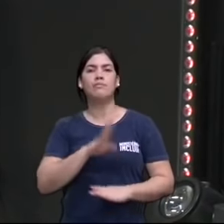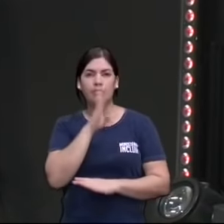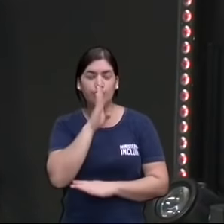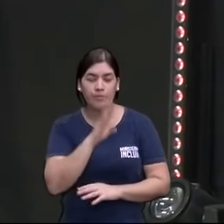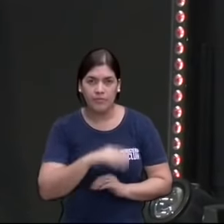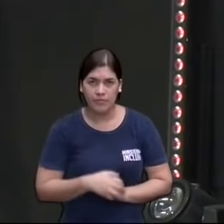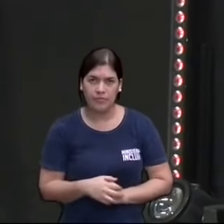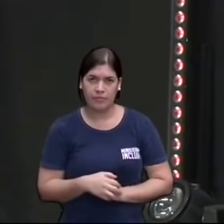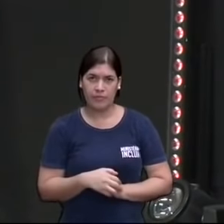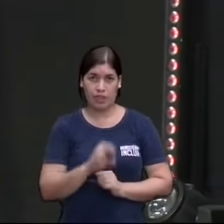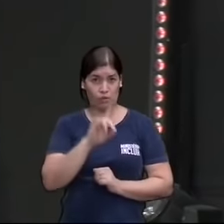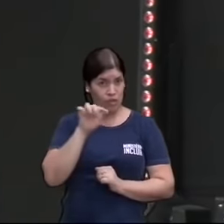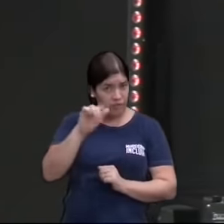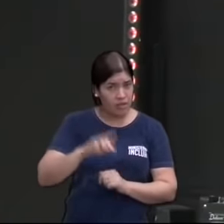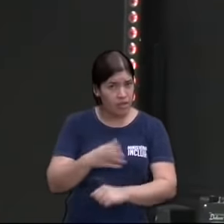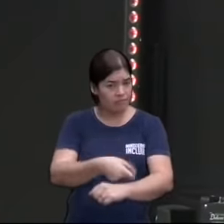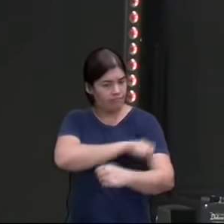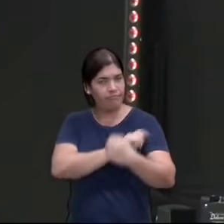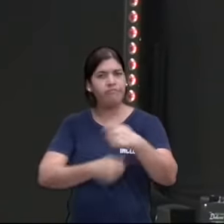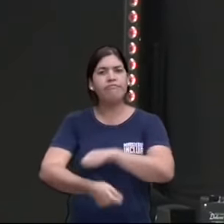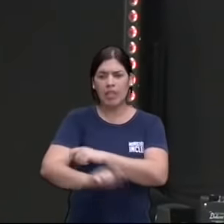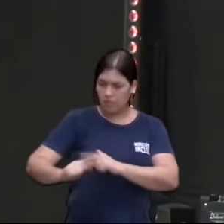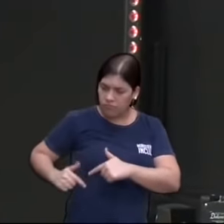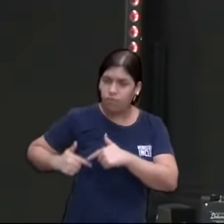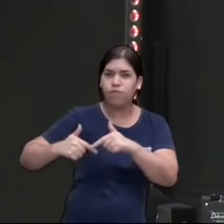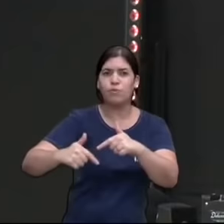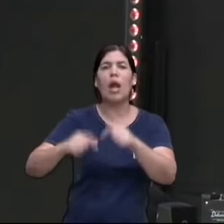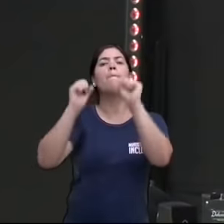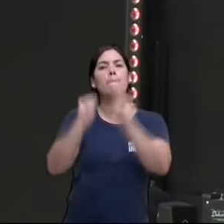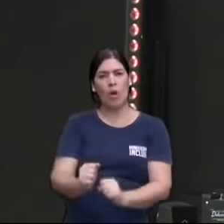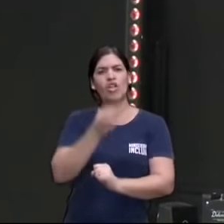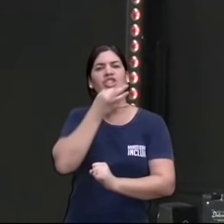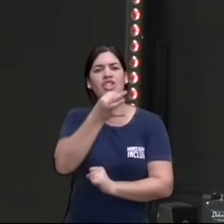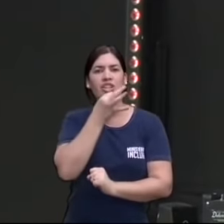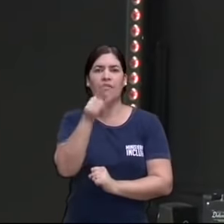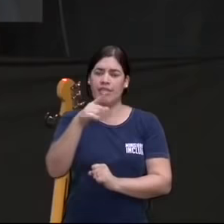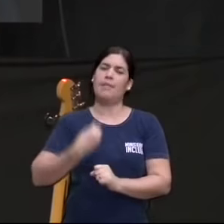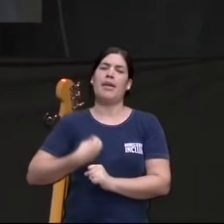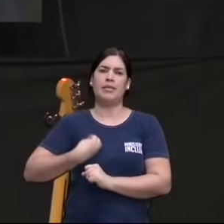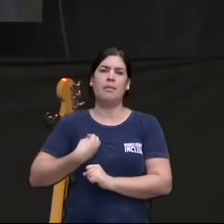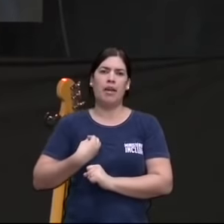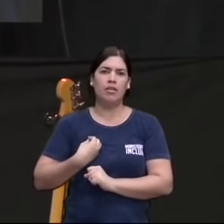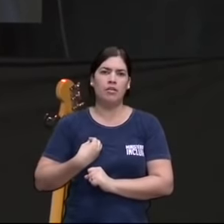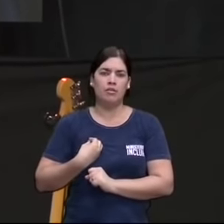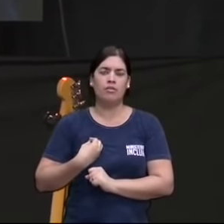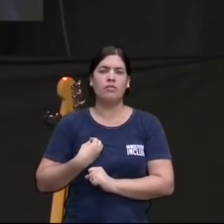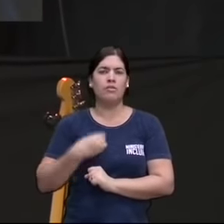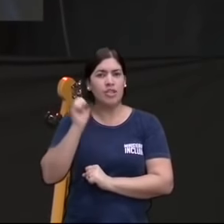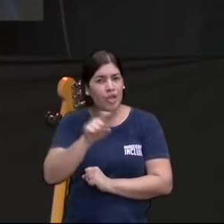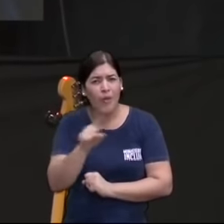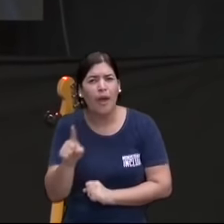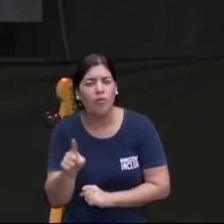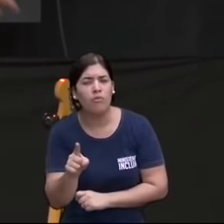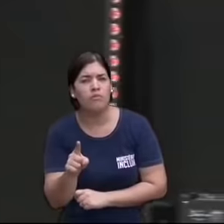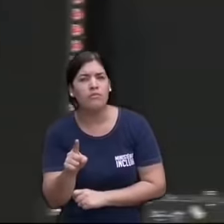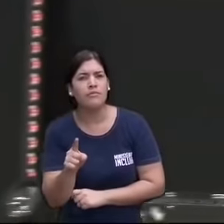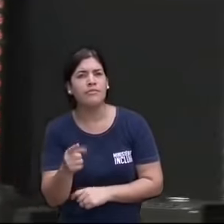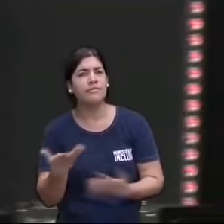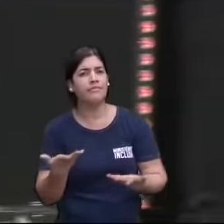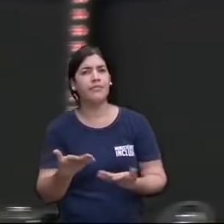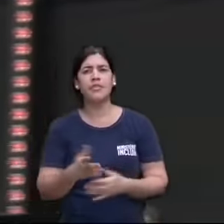Agora, o dia que você arregaçar a manga, botar a mão para trabalhar, você pode criticar, que você está dentro, sim ou não, gente? É a mesma coisa